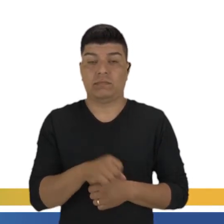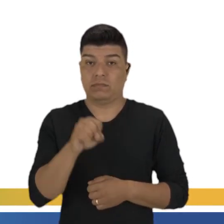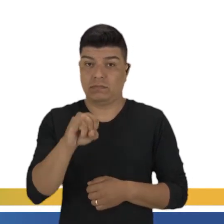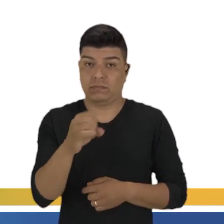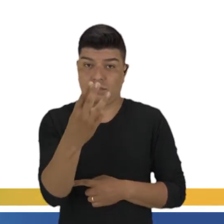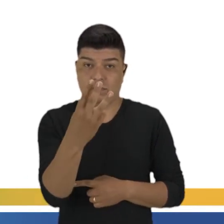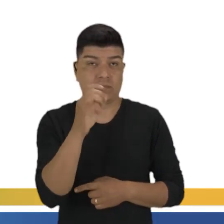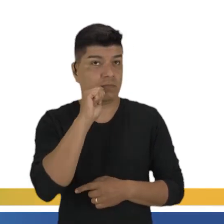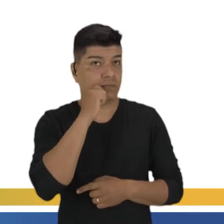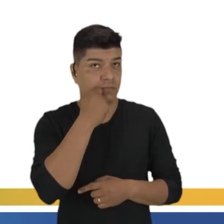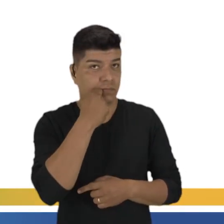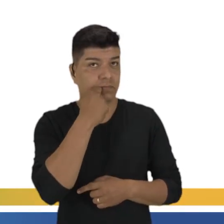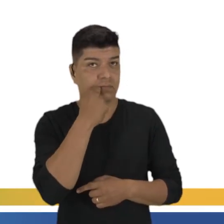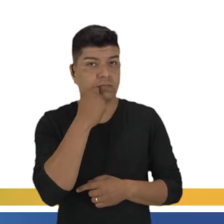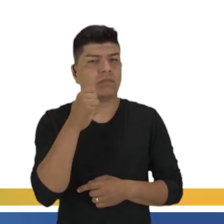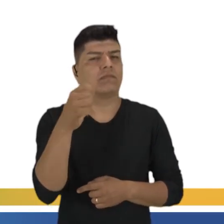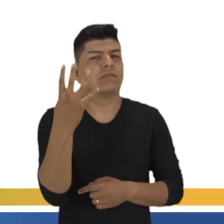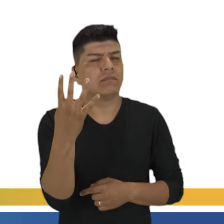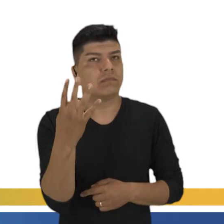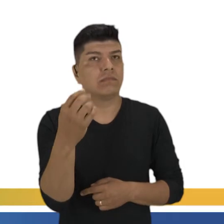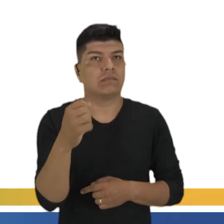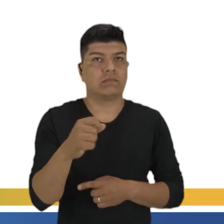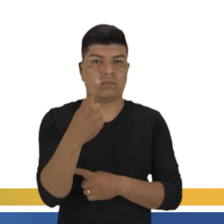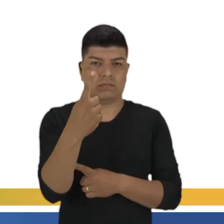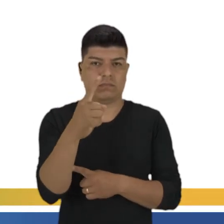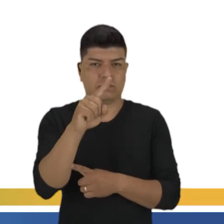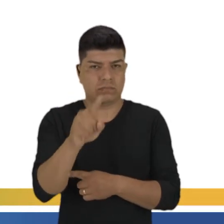Se 3 pãezinhos custam